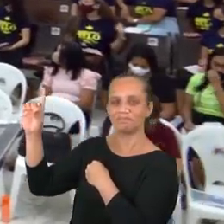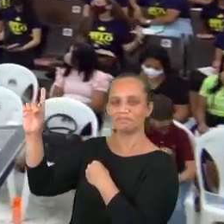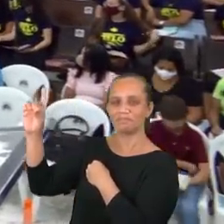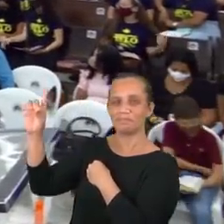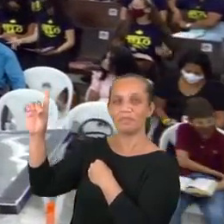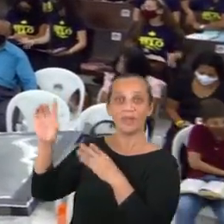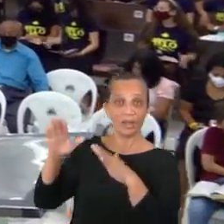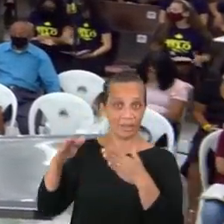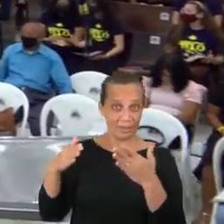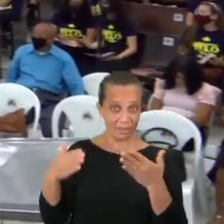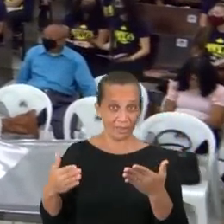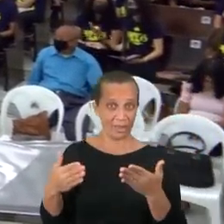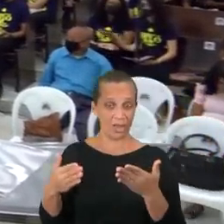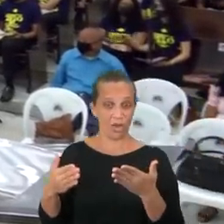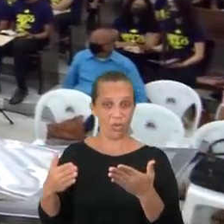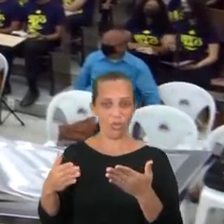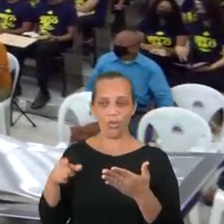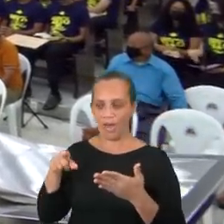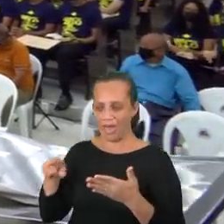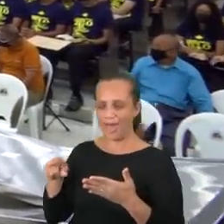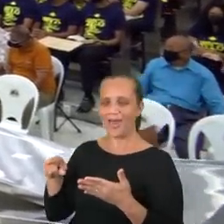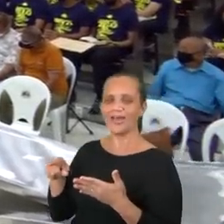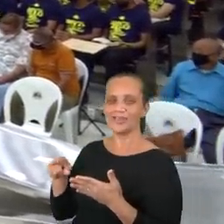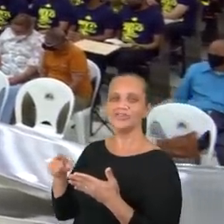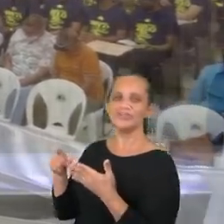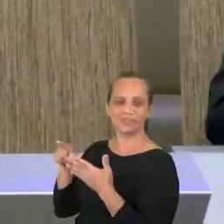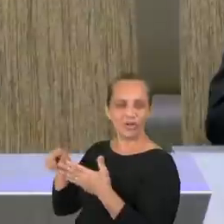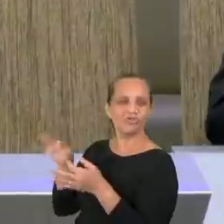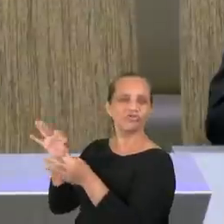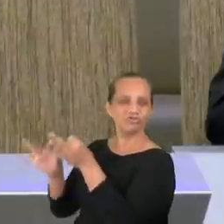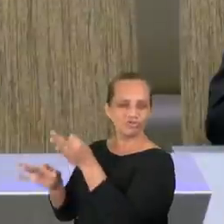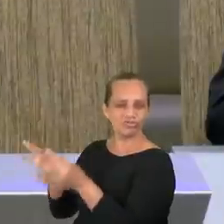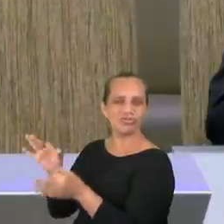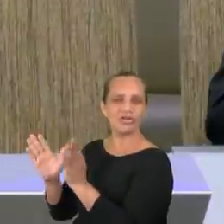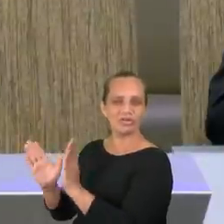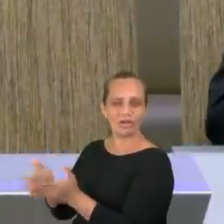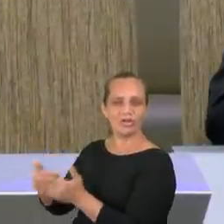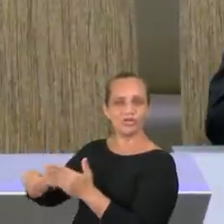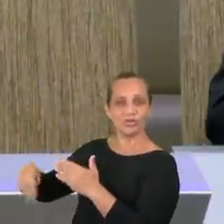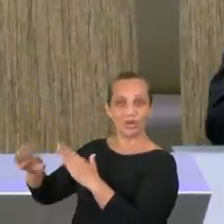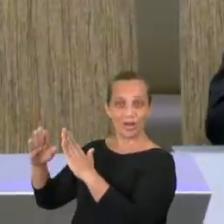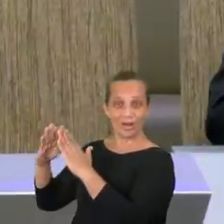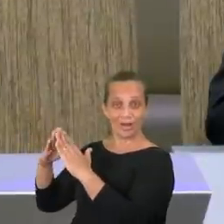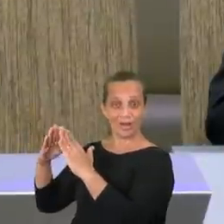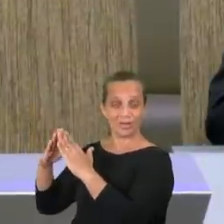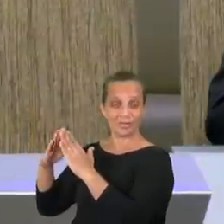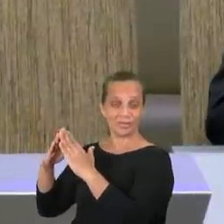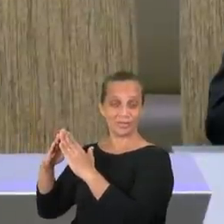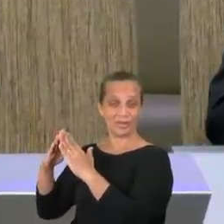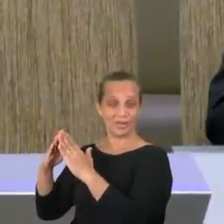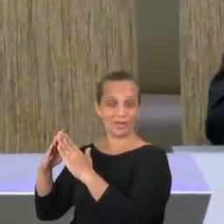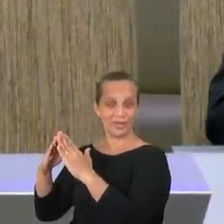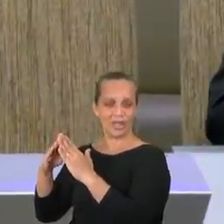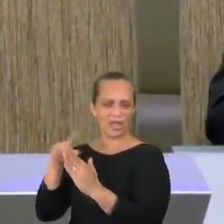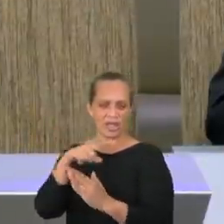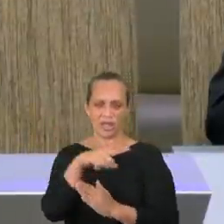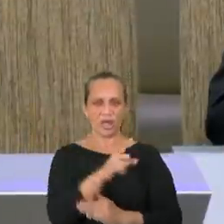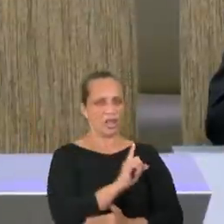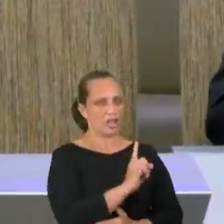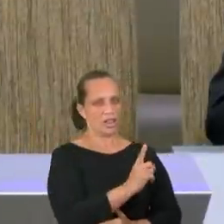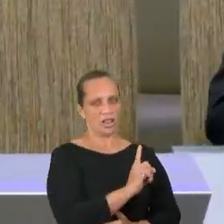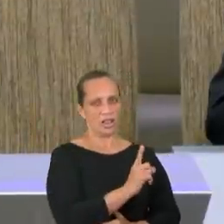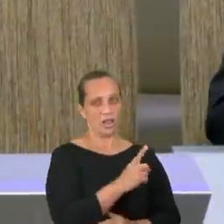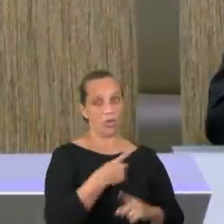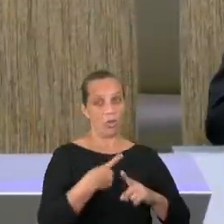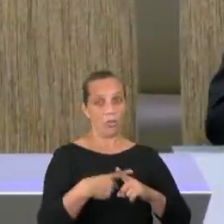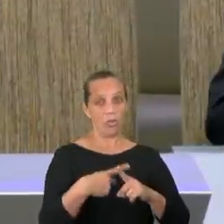Digo-vos que este desceu justificado para a sua casa, e não aquele,